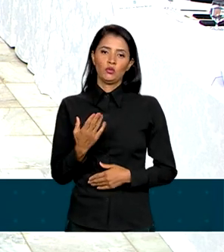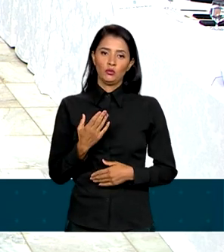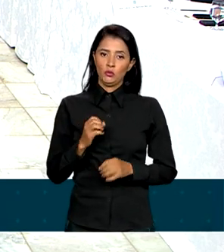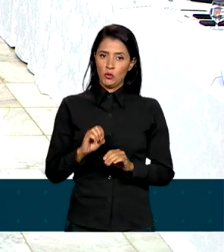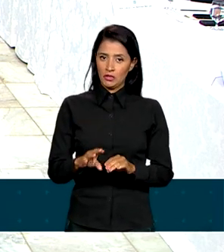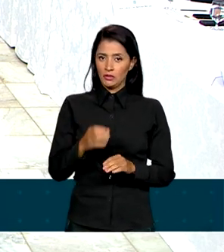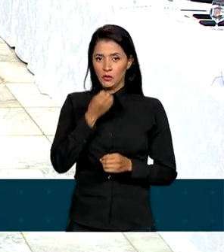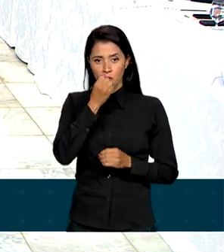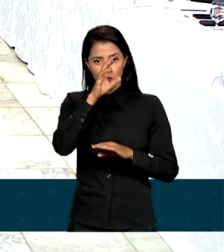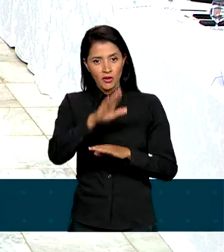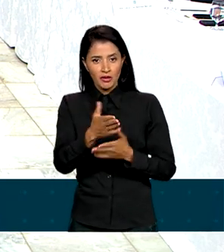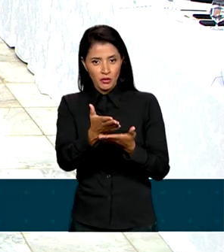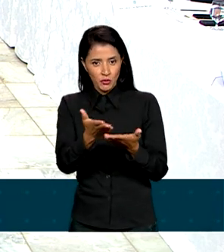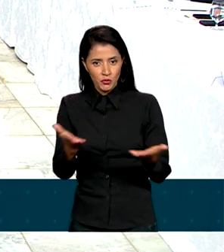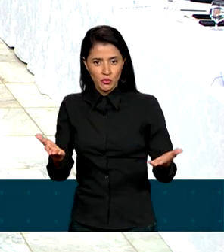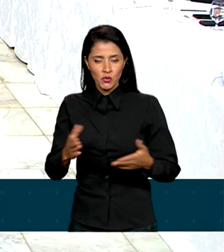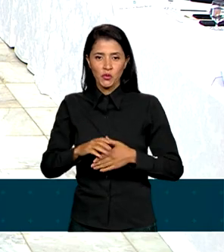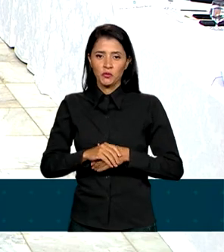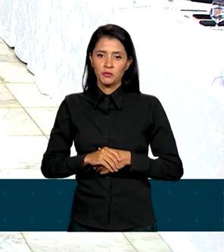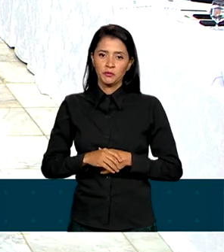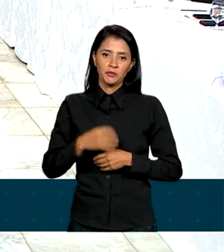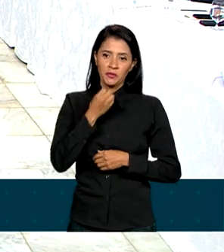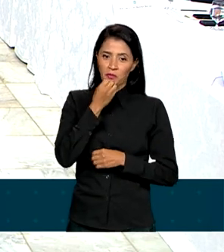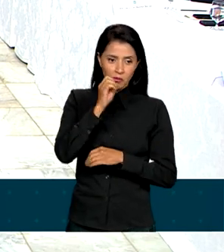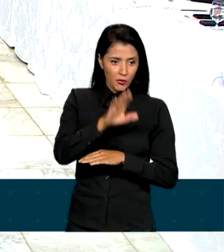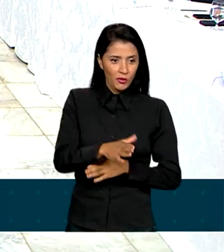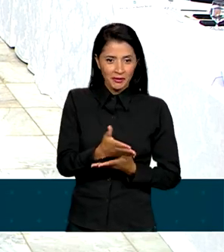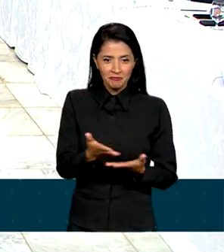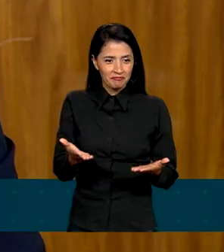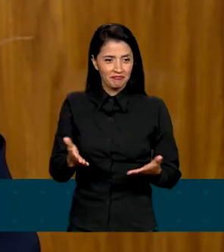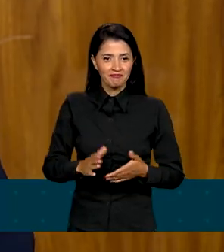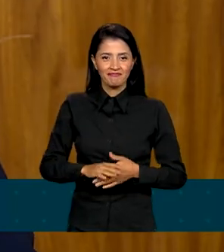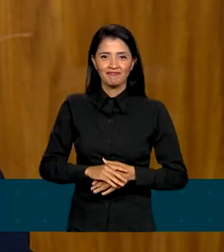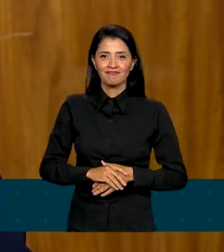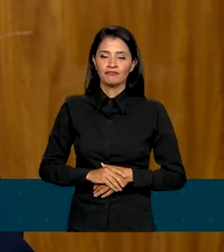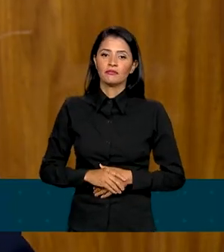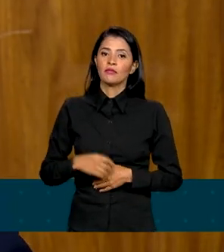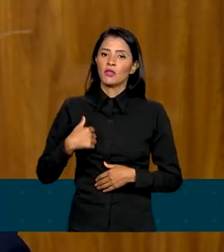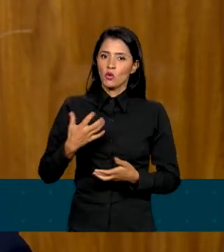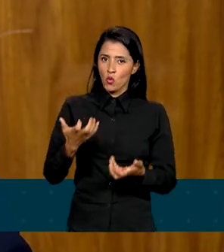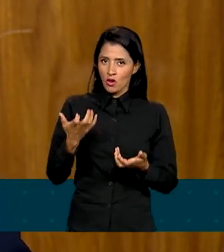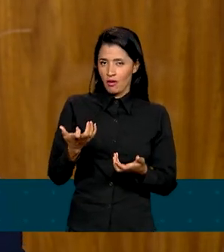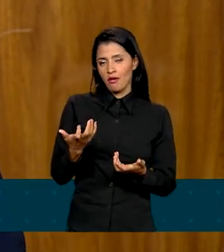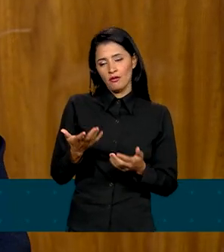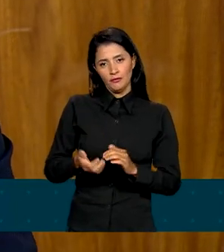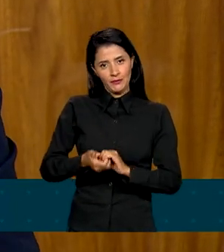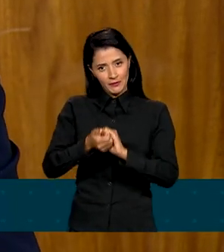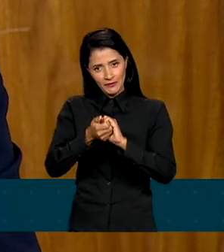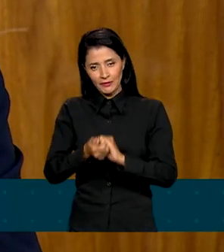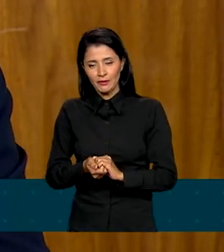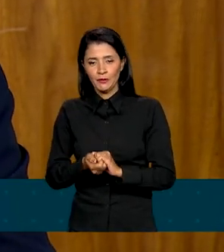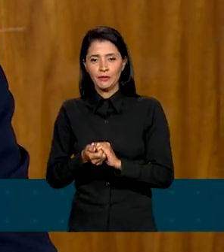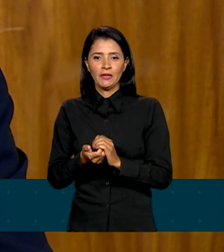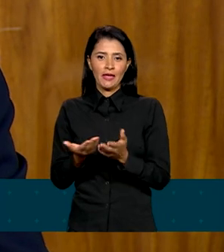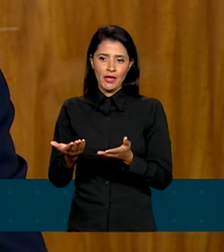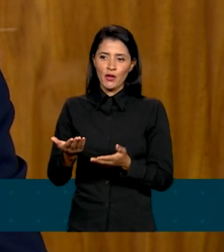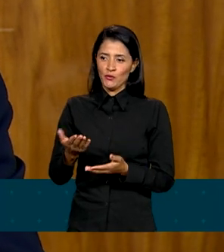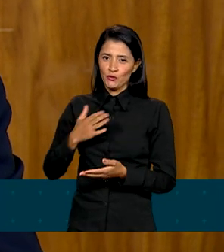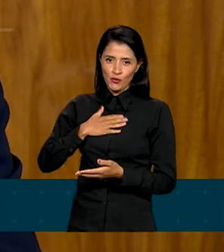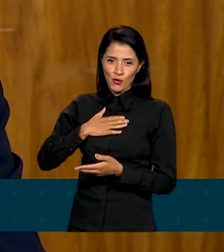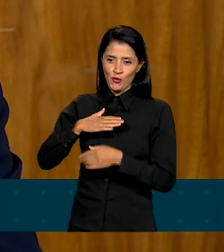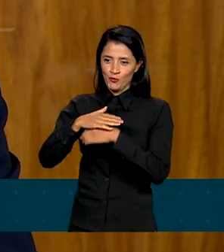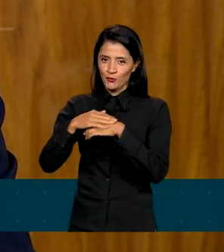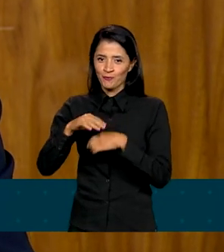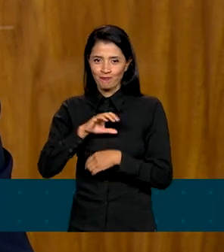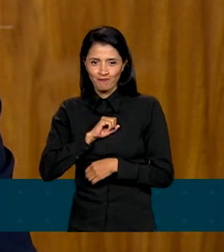a todos e a todas. Boa tarde. Bom, eu queria saudar aqui nosso querido